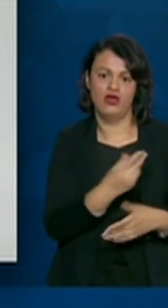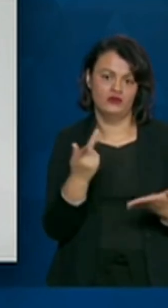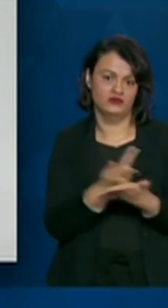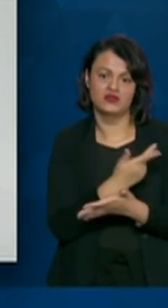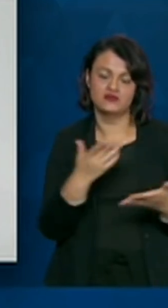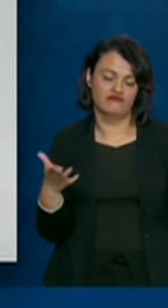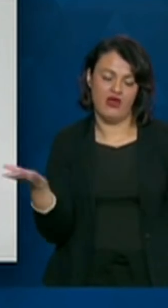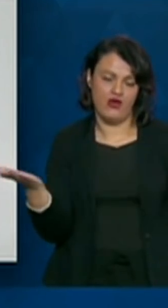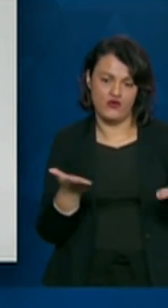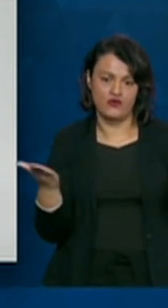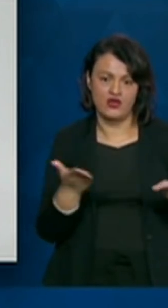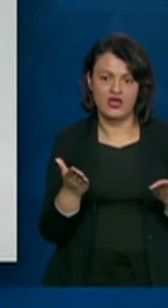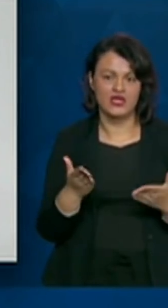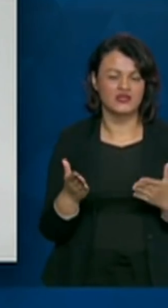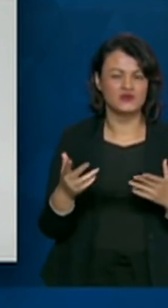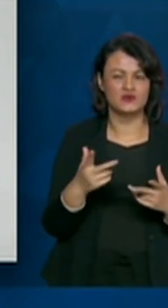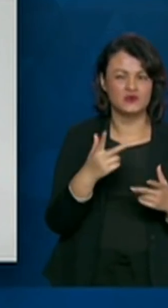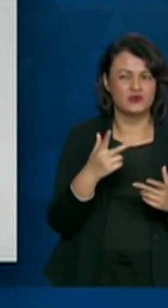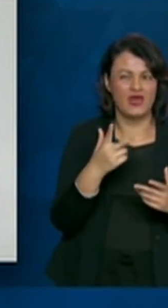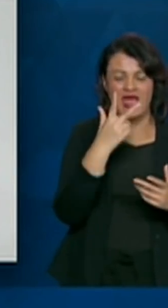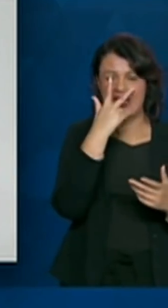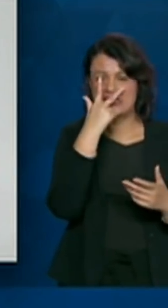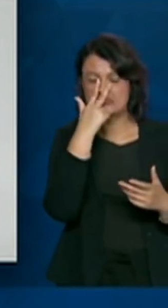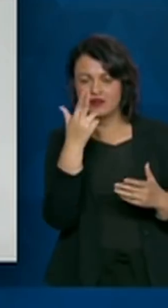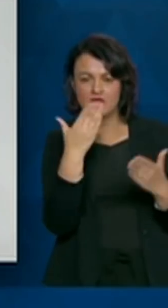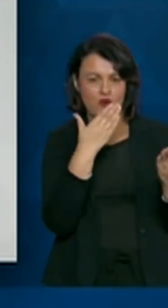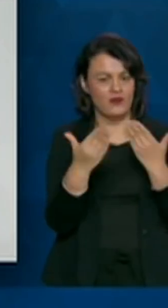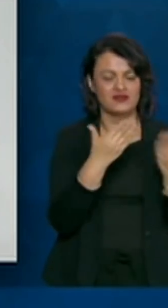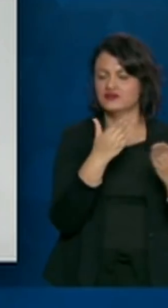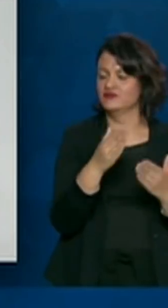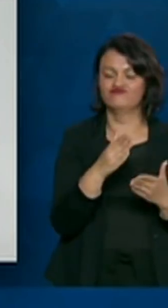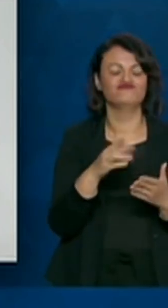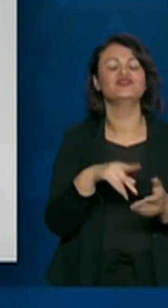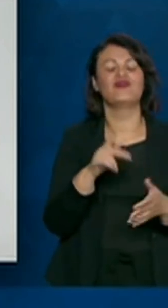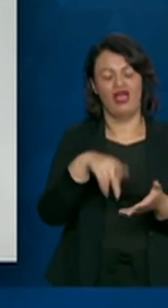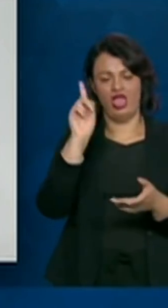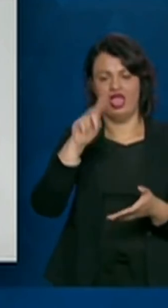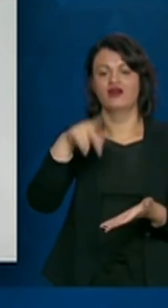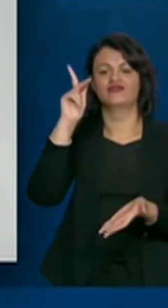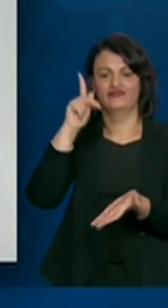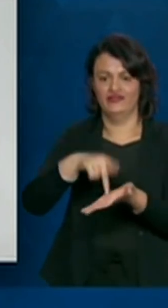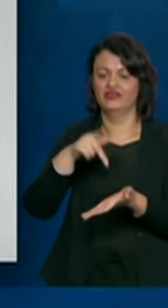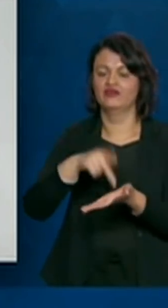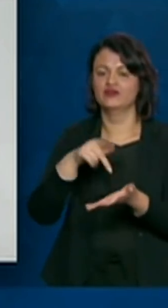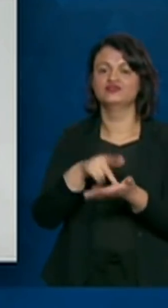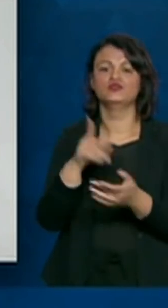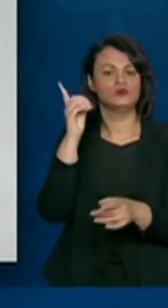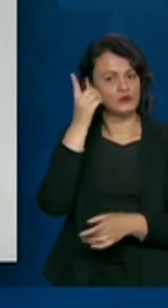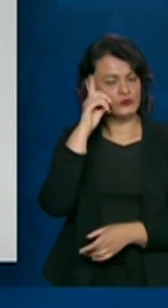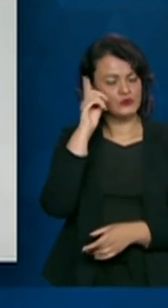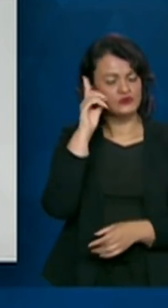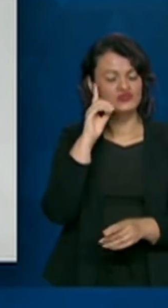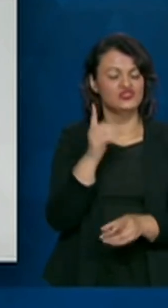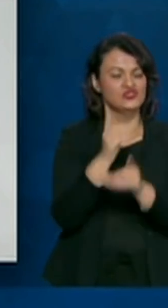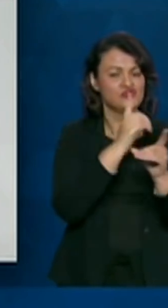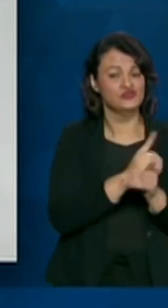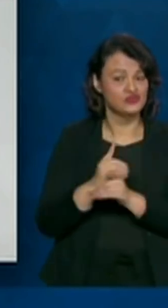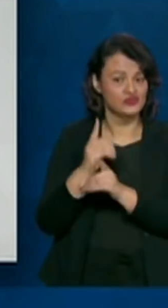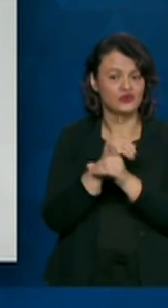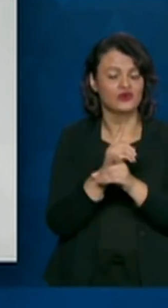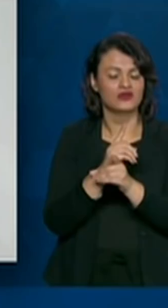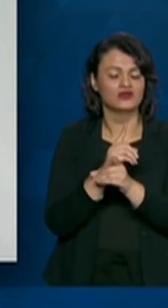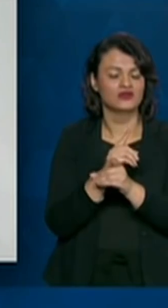são dados de simulação, não são estimativas, são os dados que são coletados diariamente pelas equipes